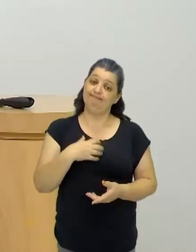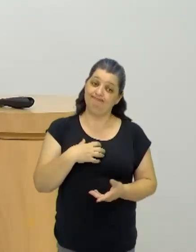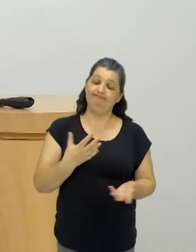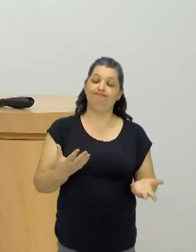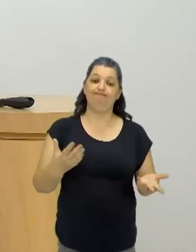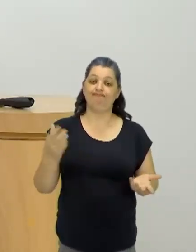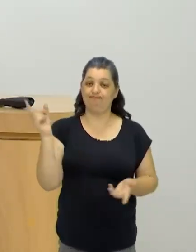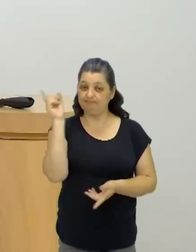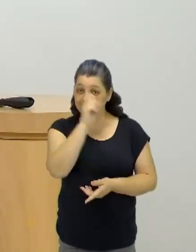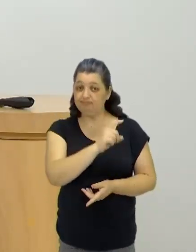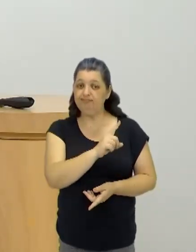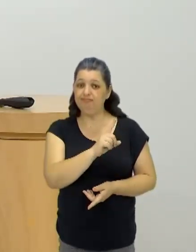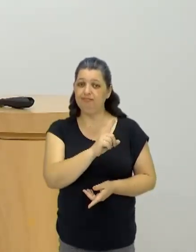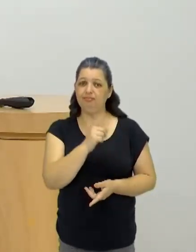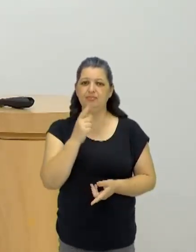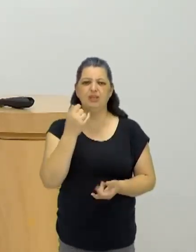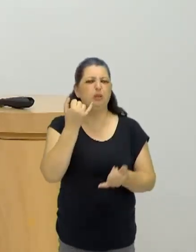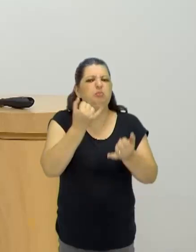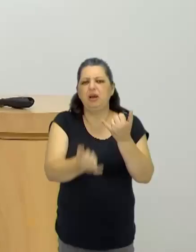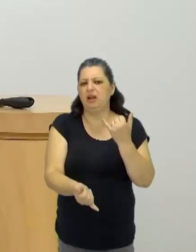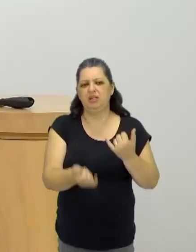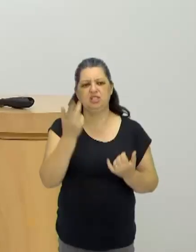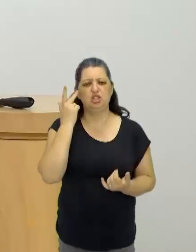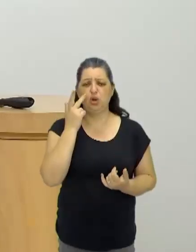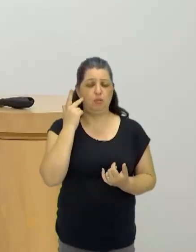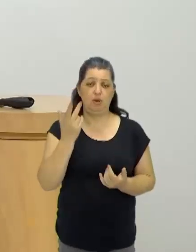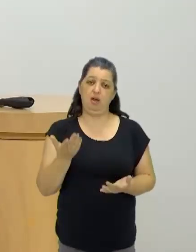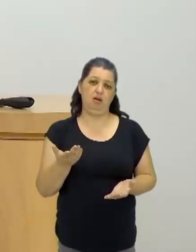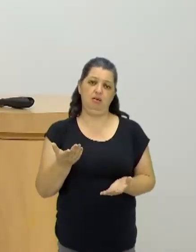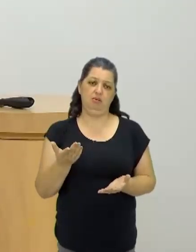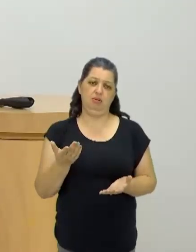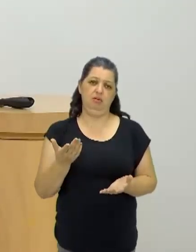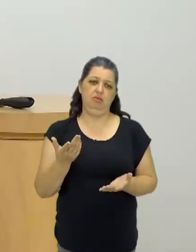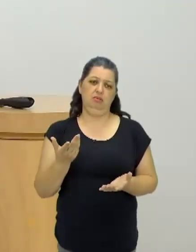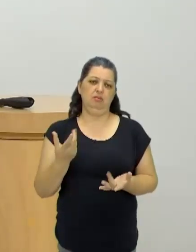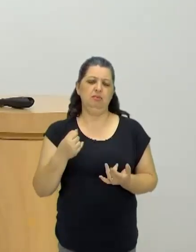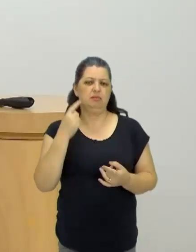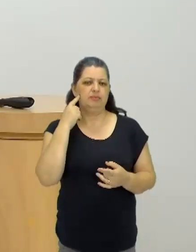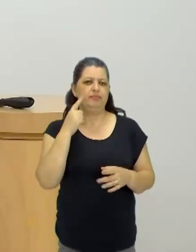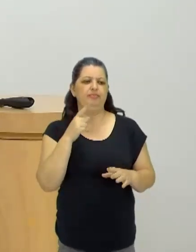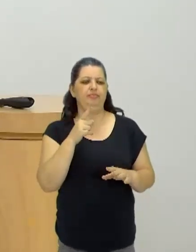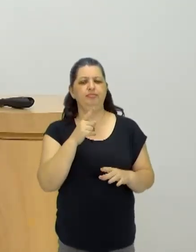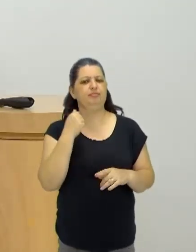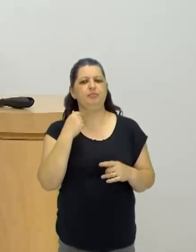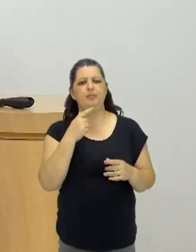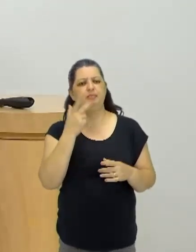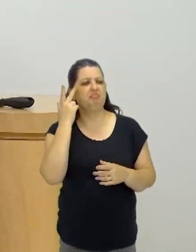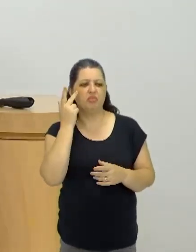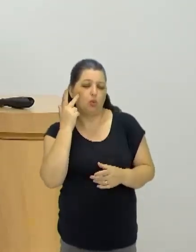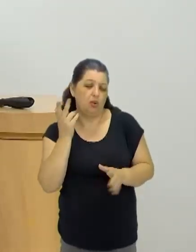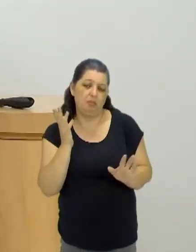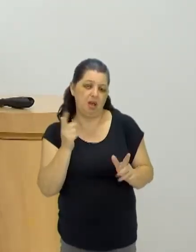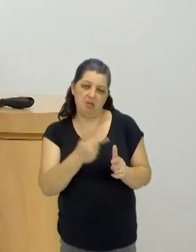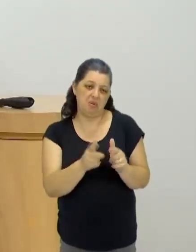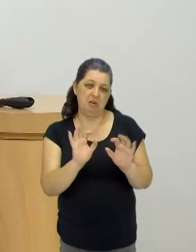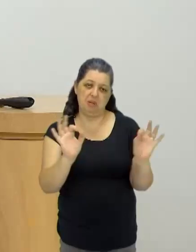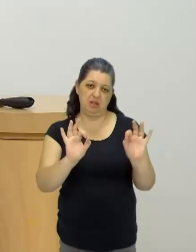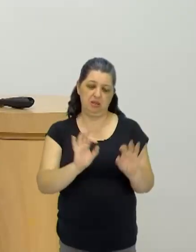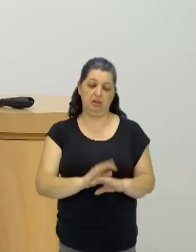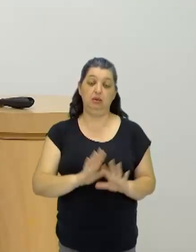gente acaba Naturalizando. Poderia. muitas vezes até passando pano, tem gente que faz isso e acaba naturalizando.